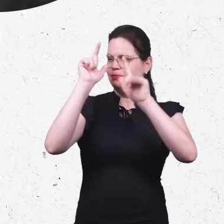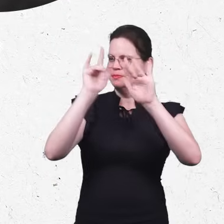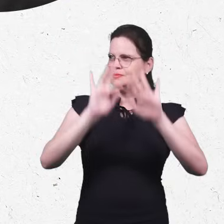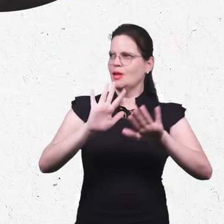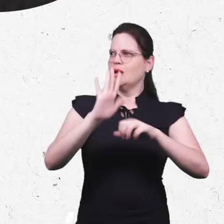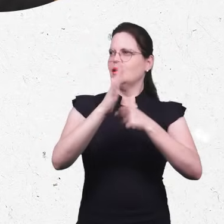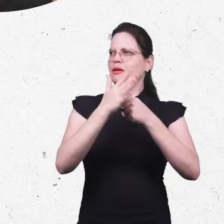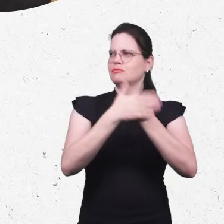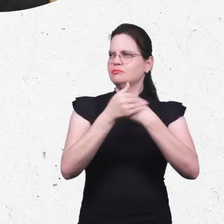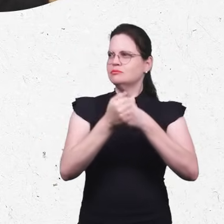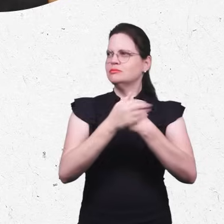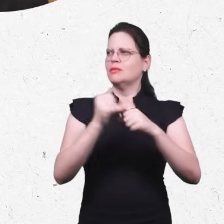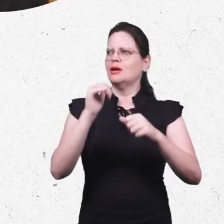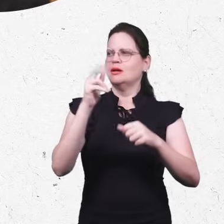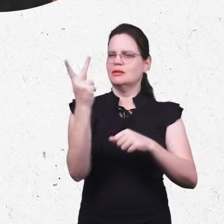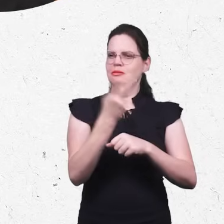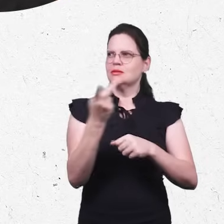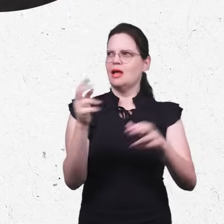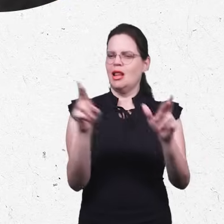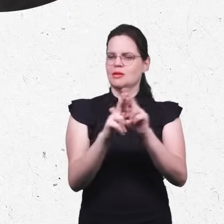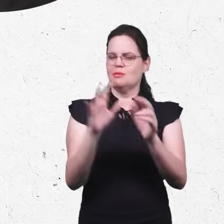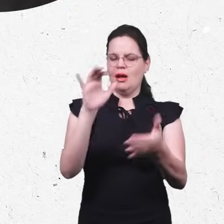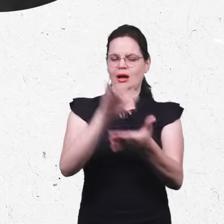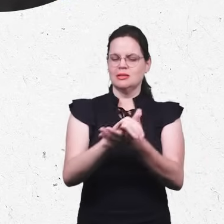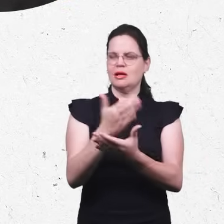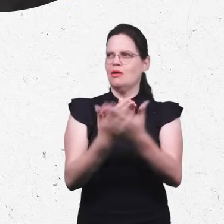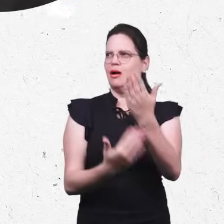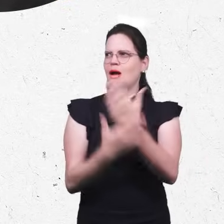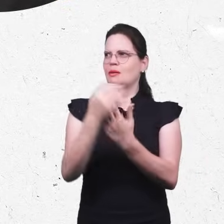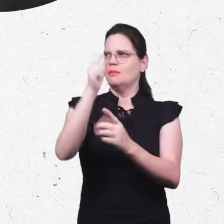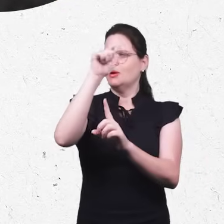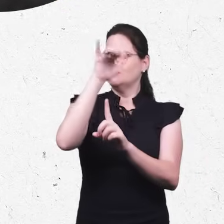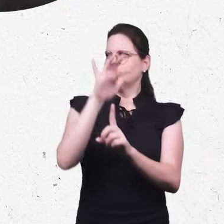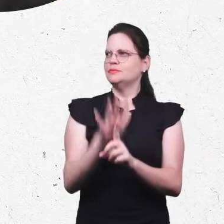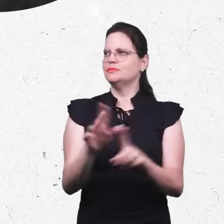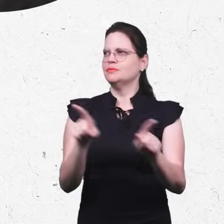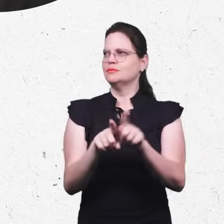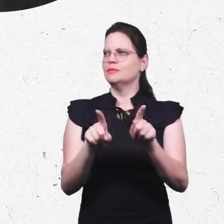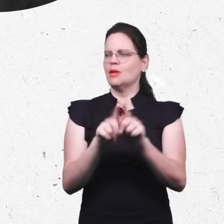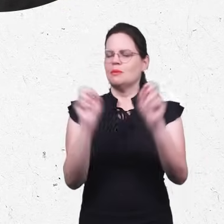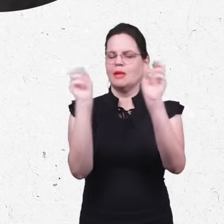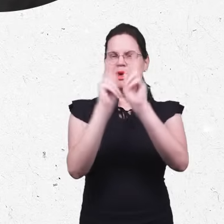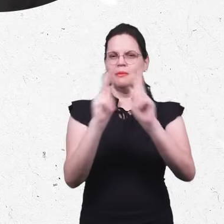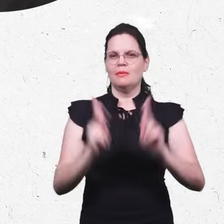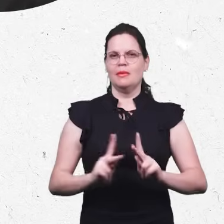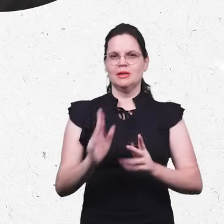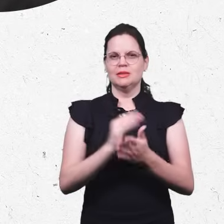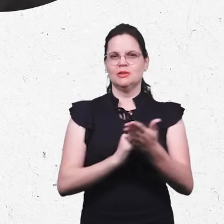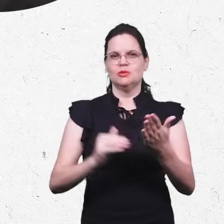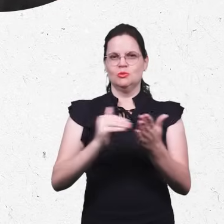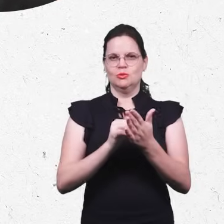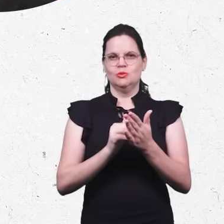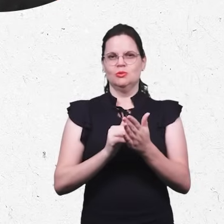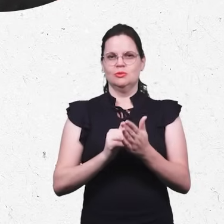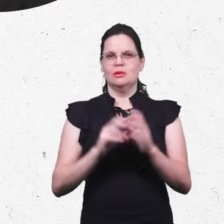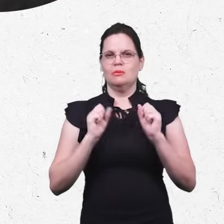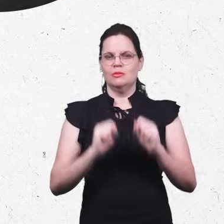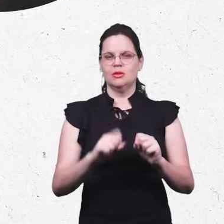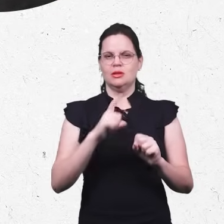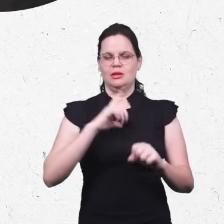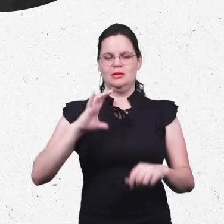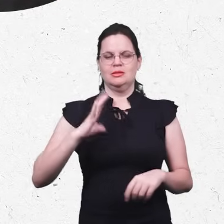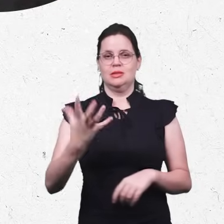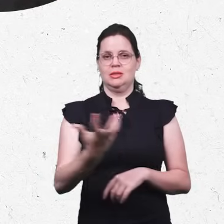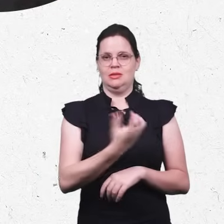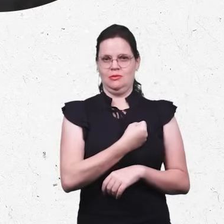os casais, que o Senhor possa estar com as Suas mãos estendidas, concedendo, Senhor, toda a paz, que possa haver, ó Pai,